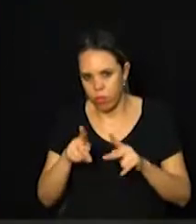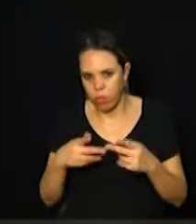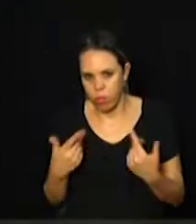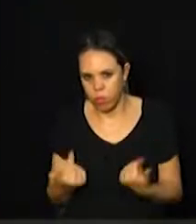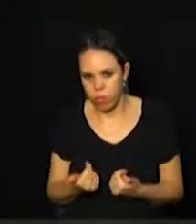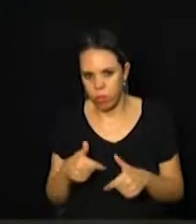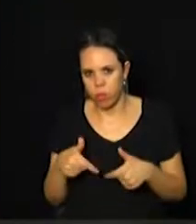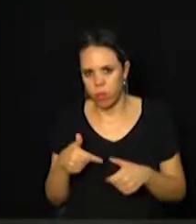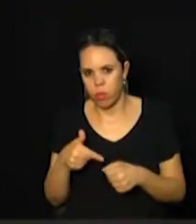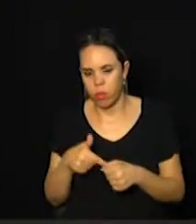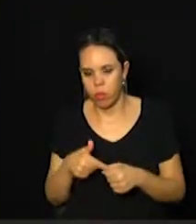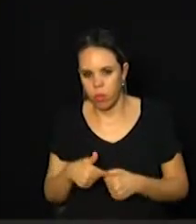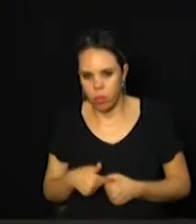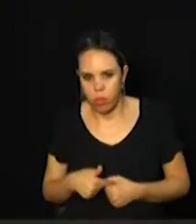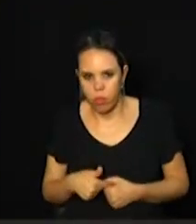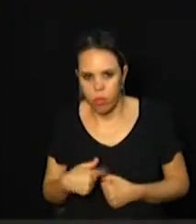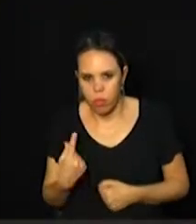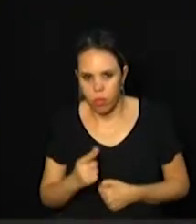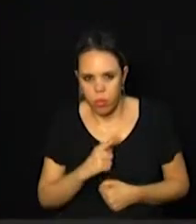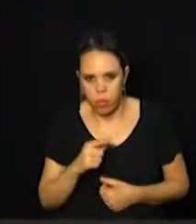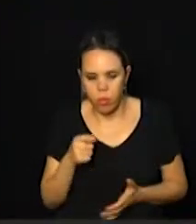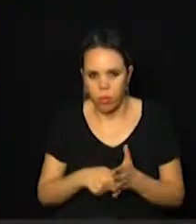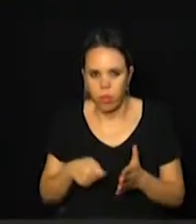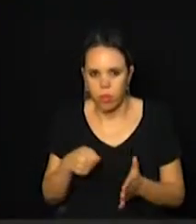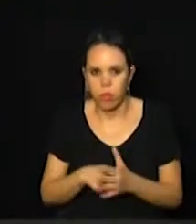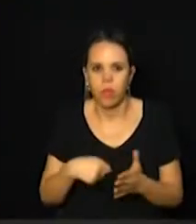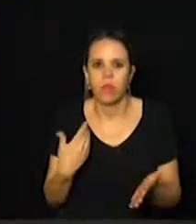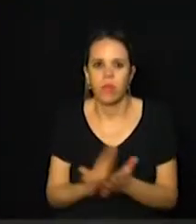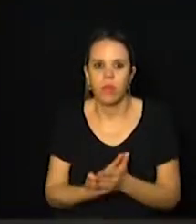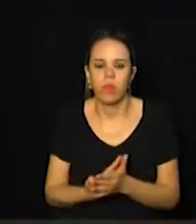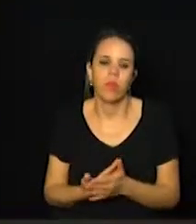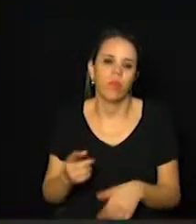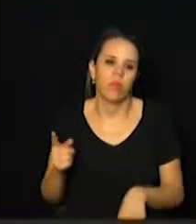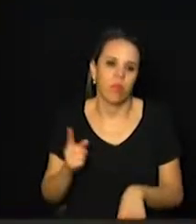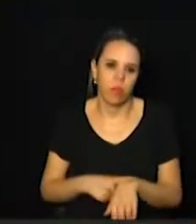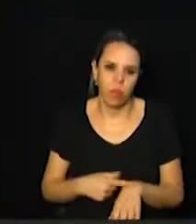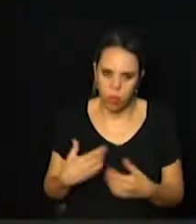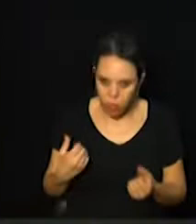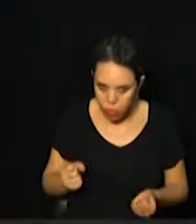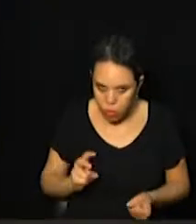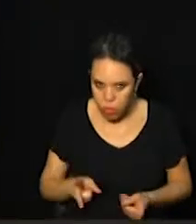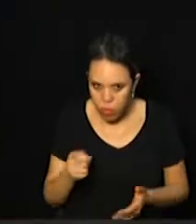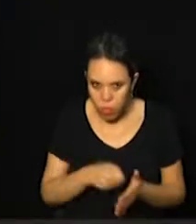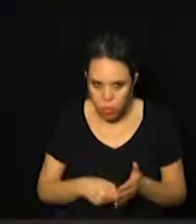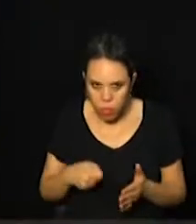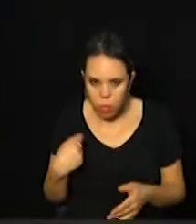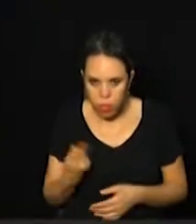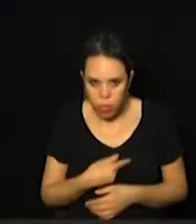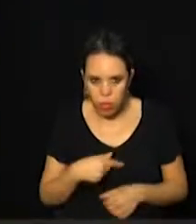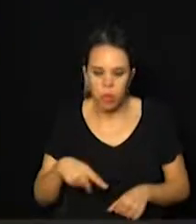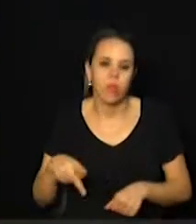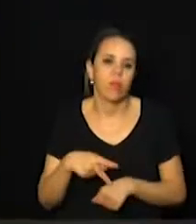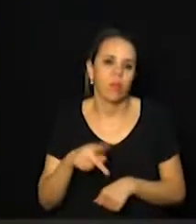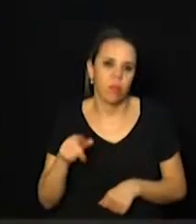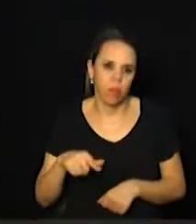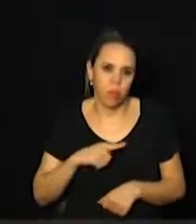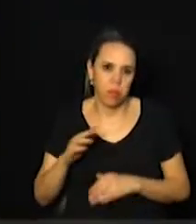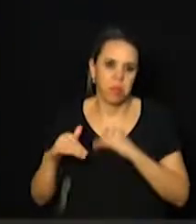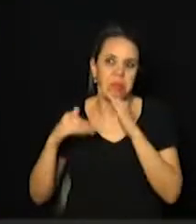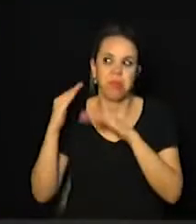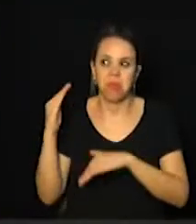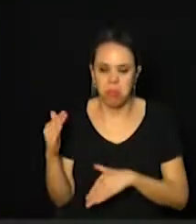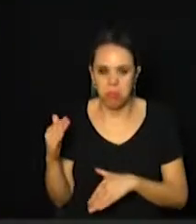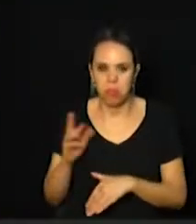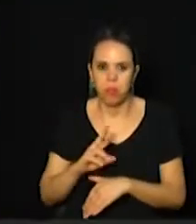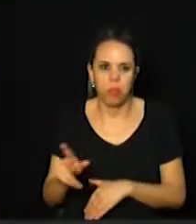em posto de gasolina nós temos que lutar e até o último momento nós vamos lutar porque o nosso país Ele tem que desenvolver